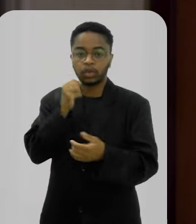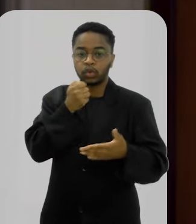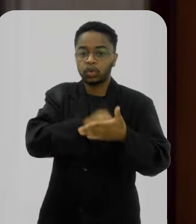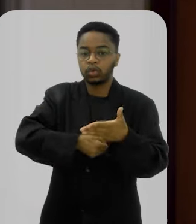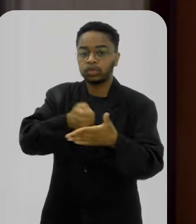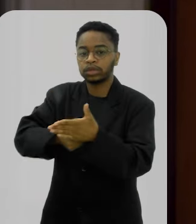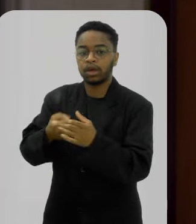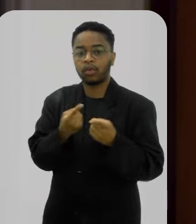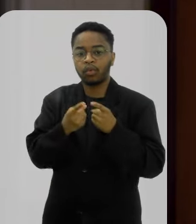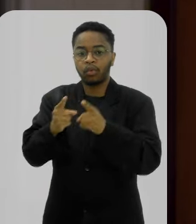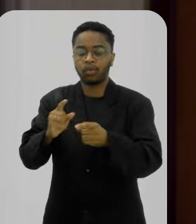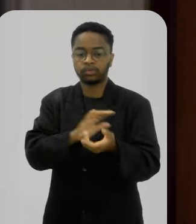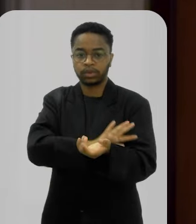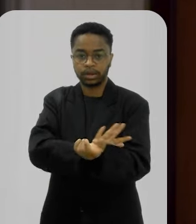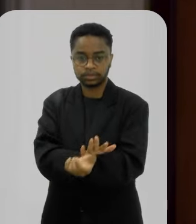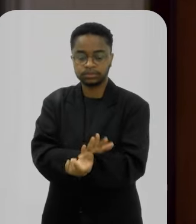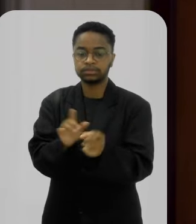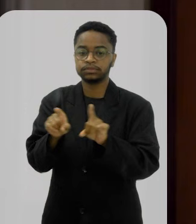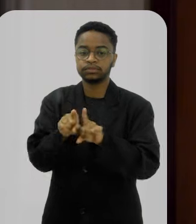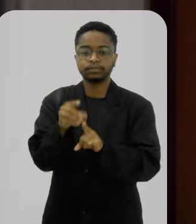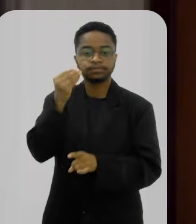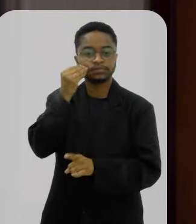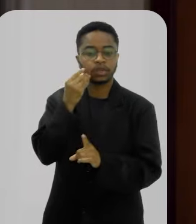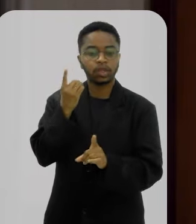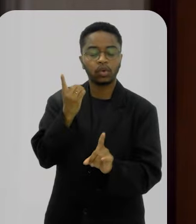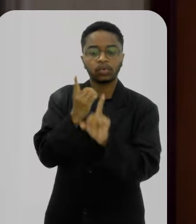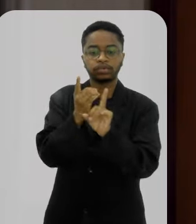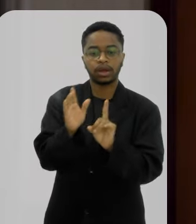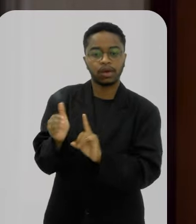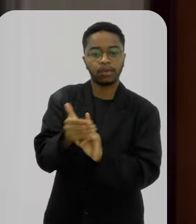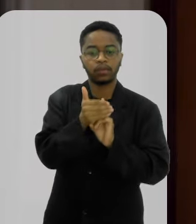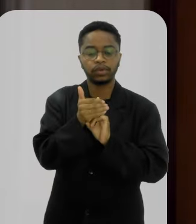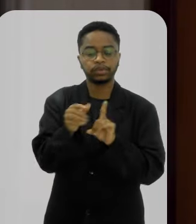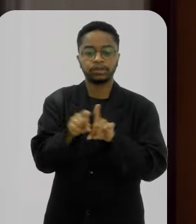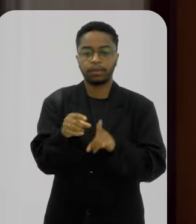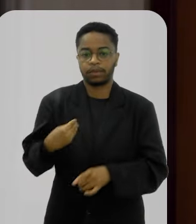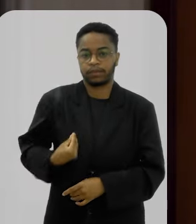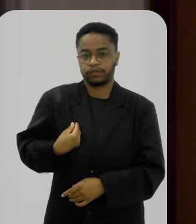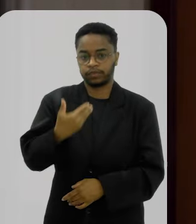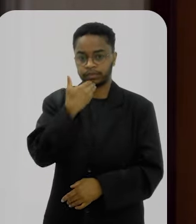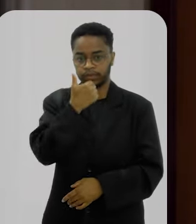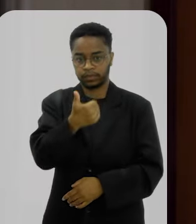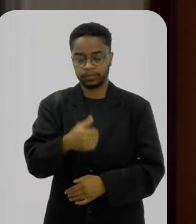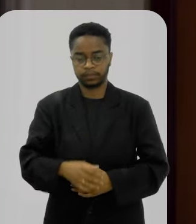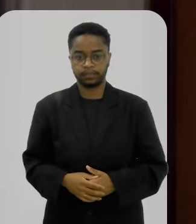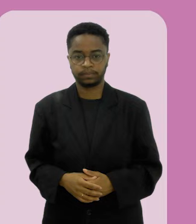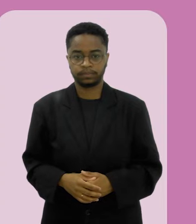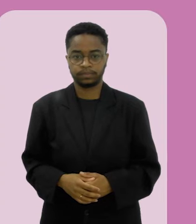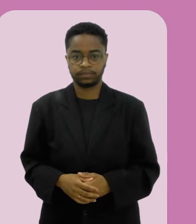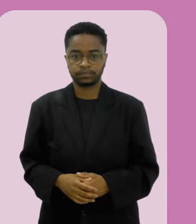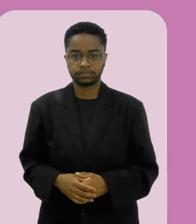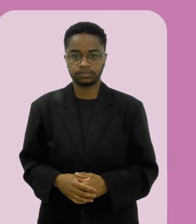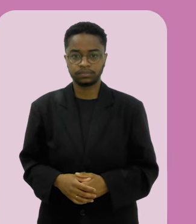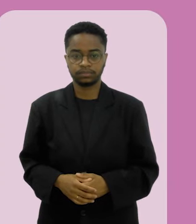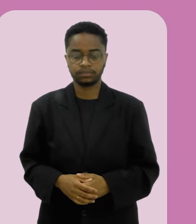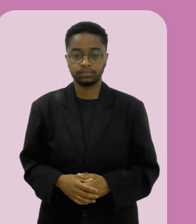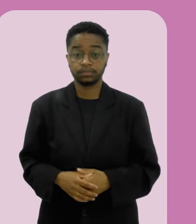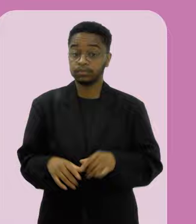para lutar contra o racismo e também encontrar acolhimento, né, melhores condições de vida.